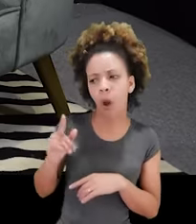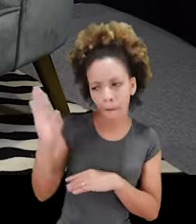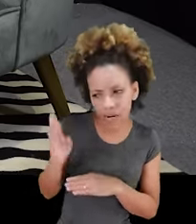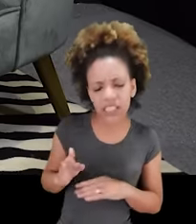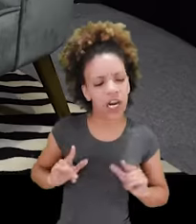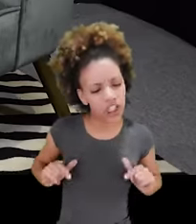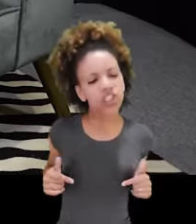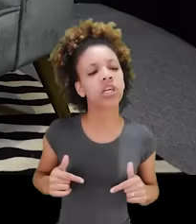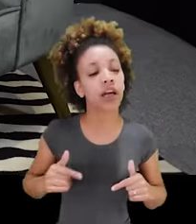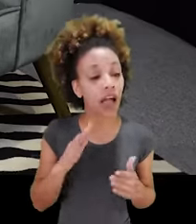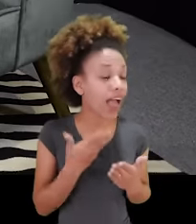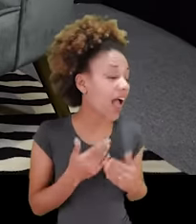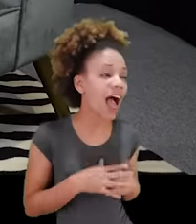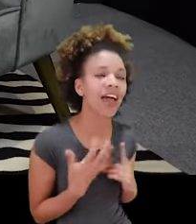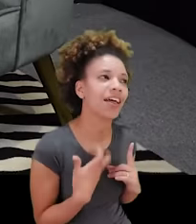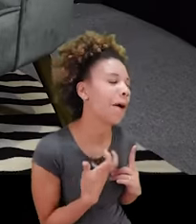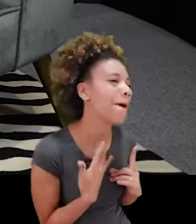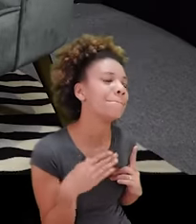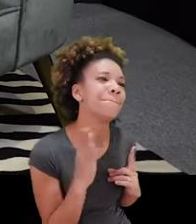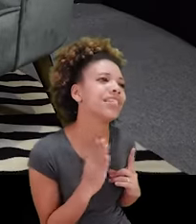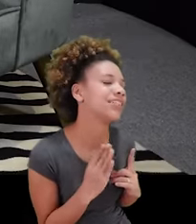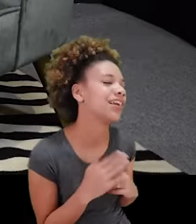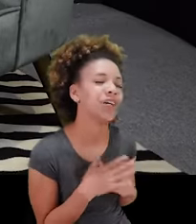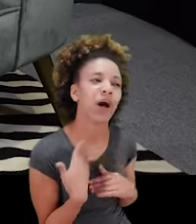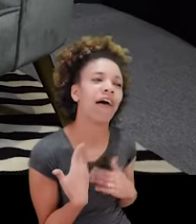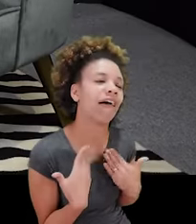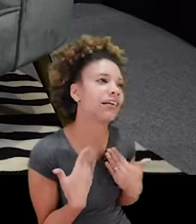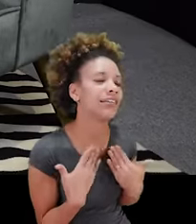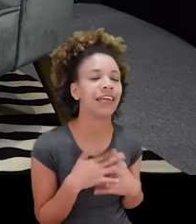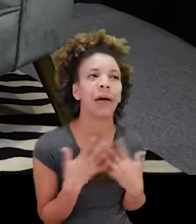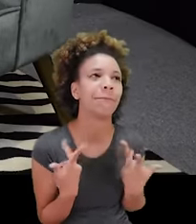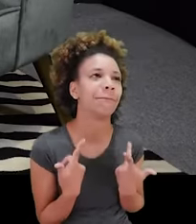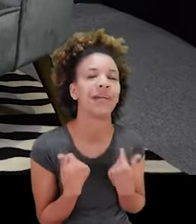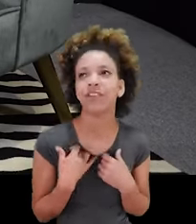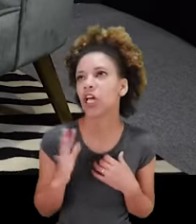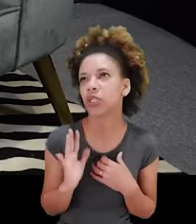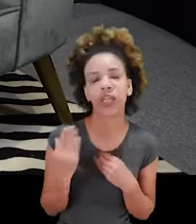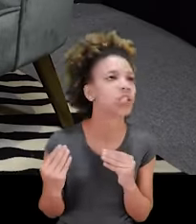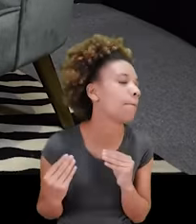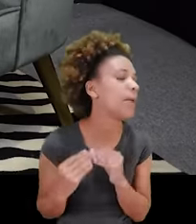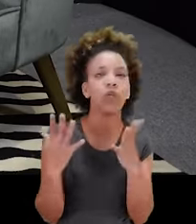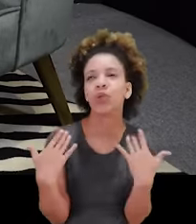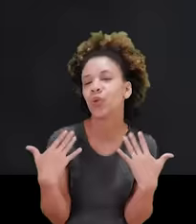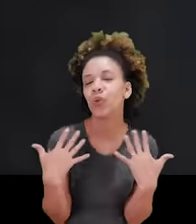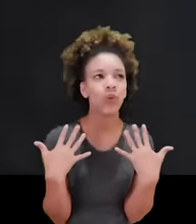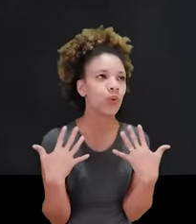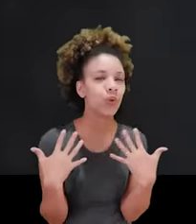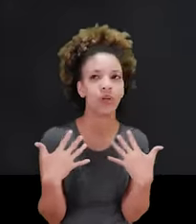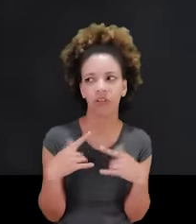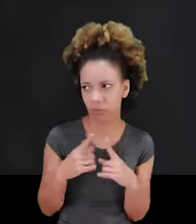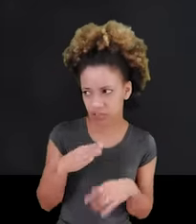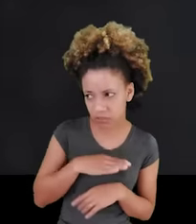confiança. Elas chegam e um brasileiro me pegou e pronto, e ele é maravilhoso, ele dança comigo, ele beija-me, mas se for